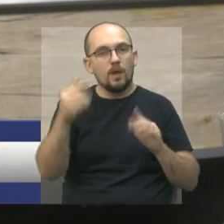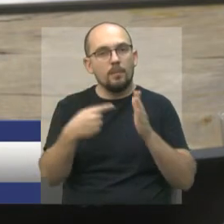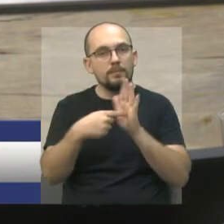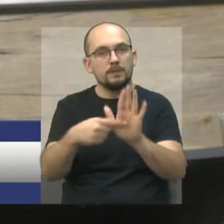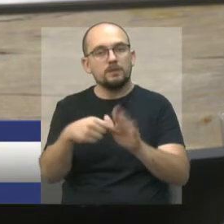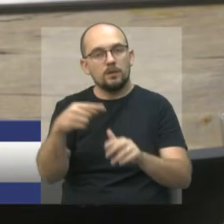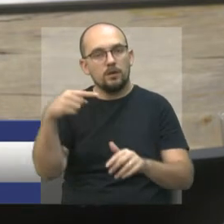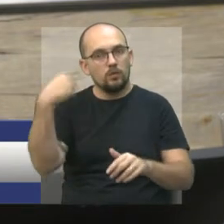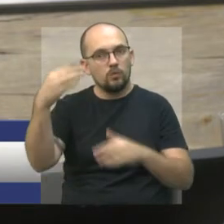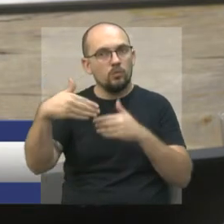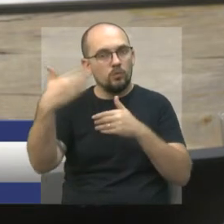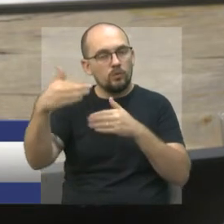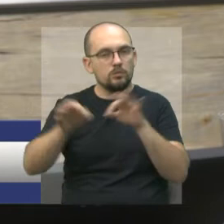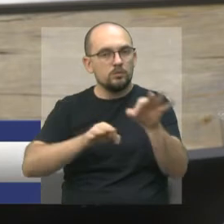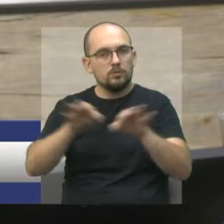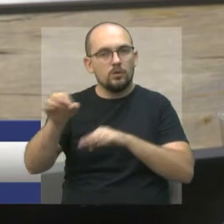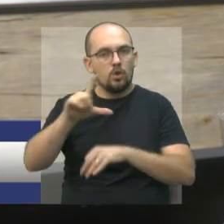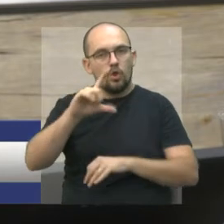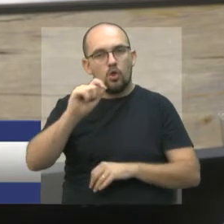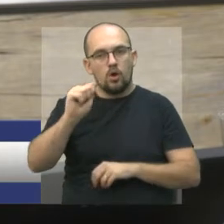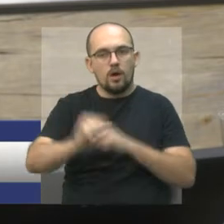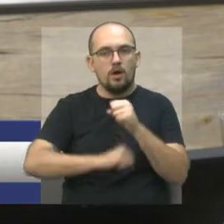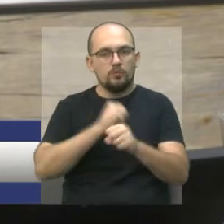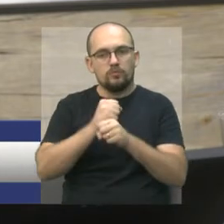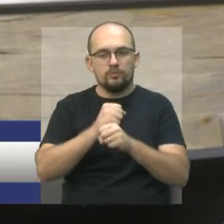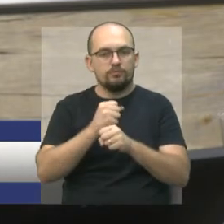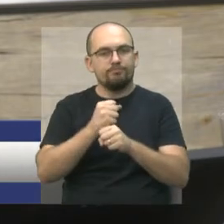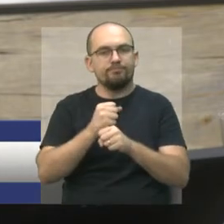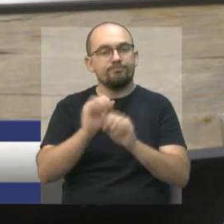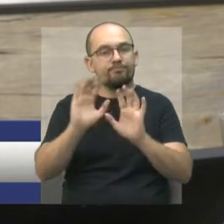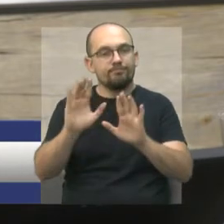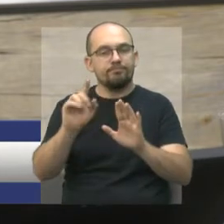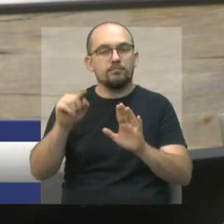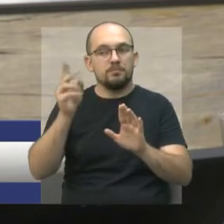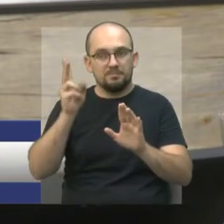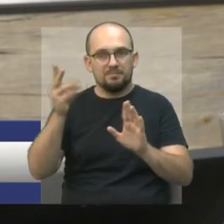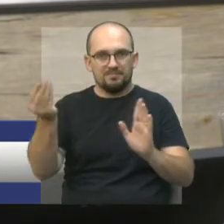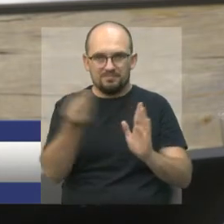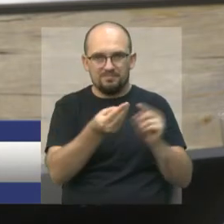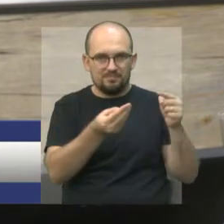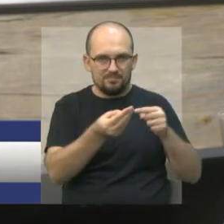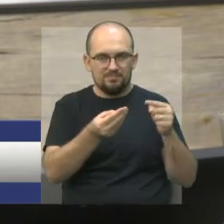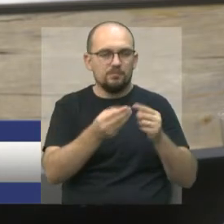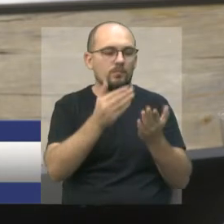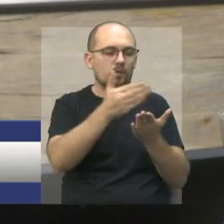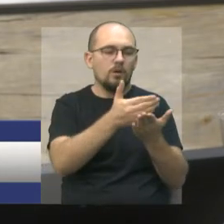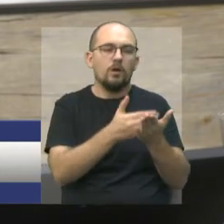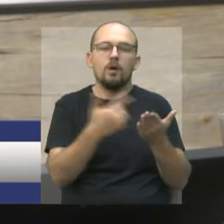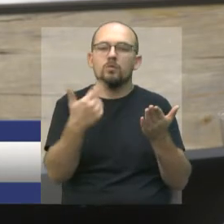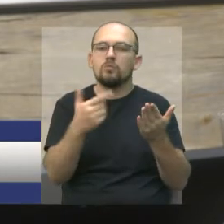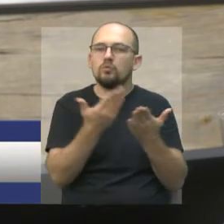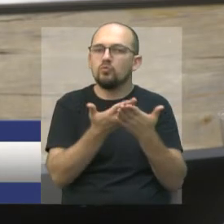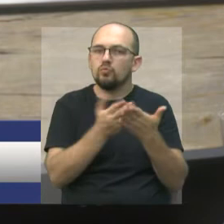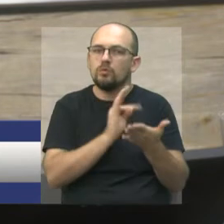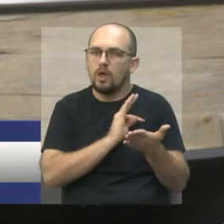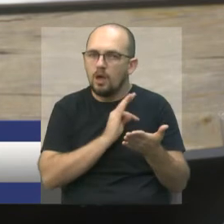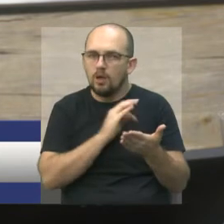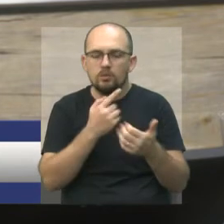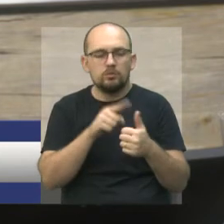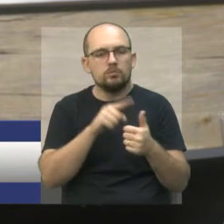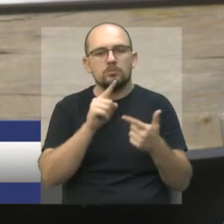quando da elaboração da lei orçamentária anual. Para além disso, tal emenda foi apresentada sem estudo técnico, porque